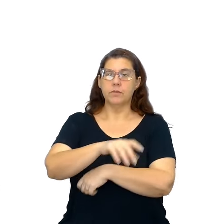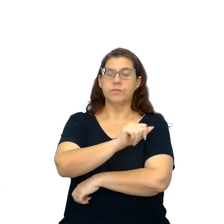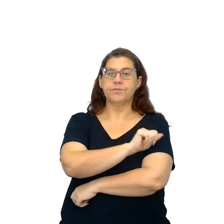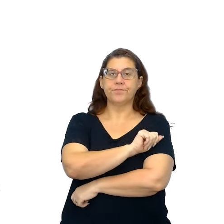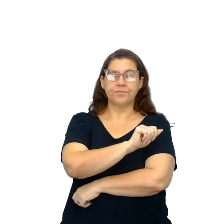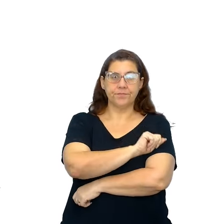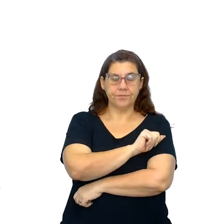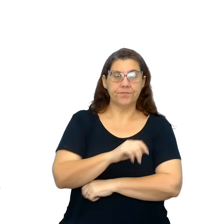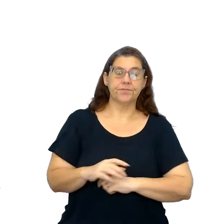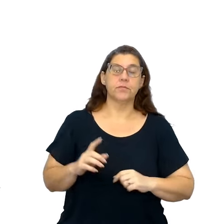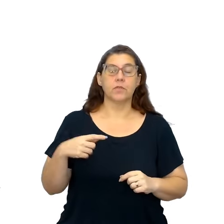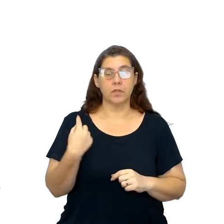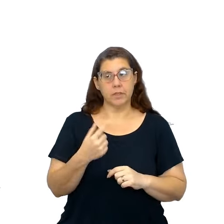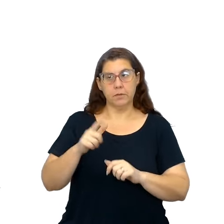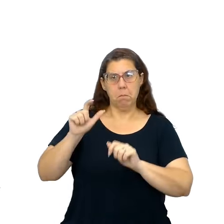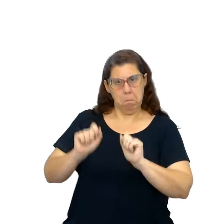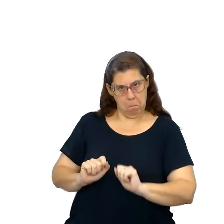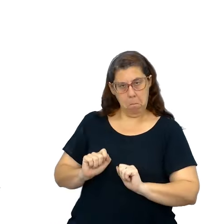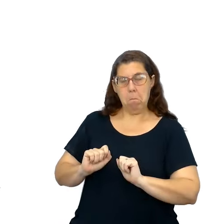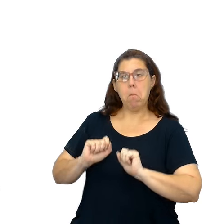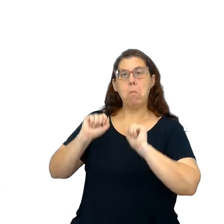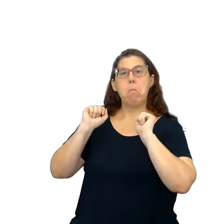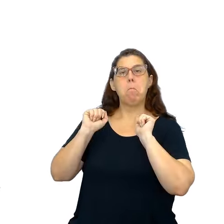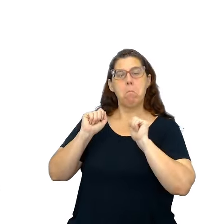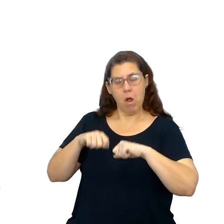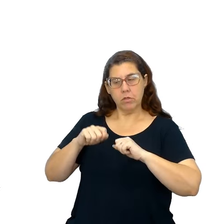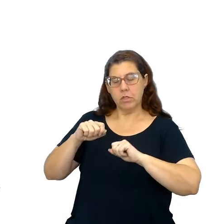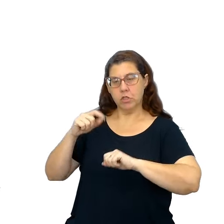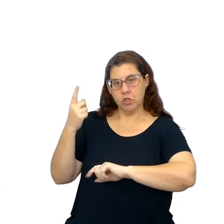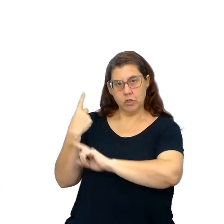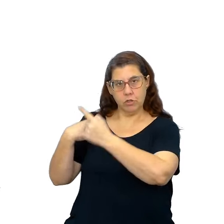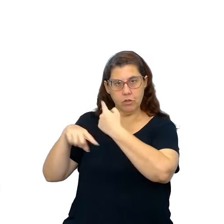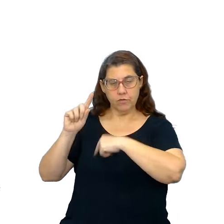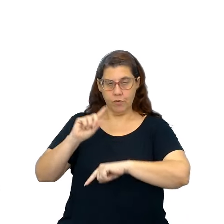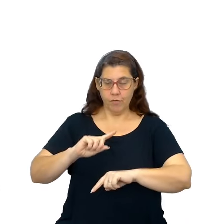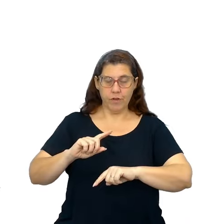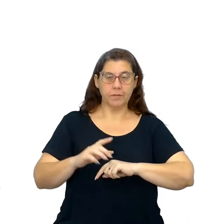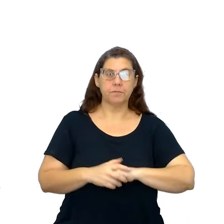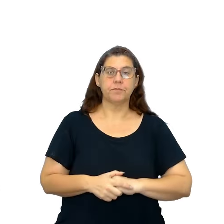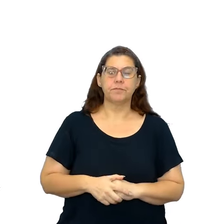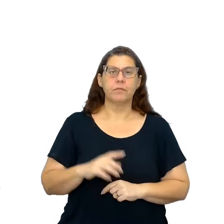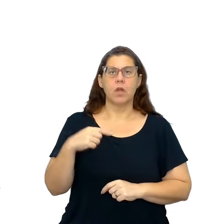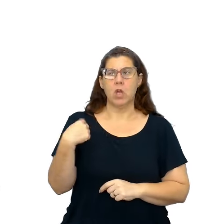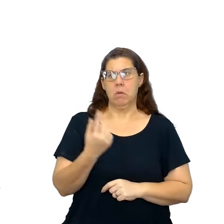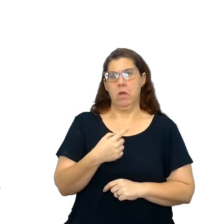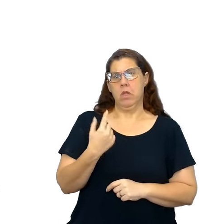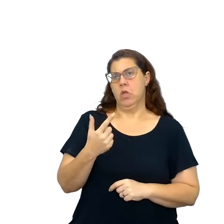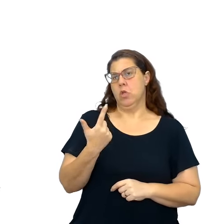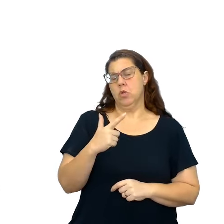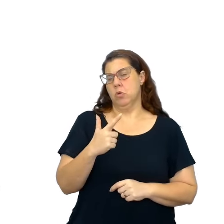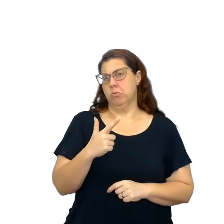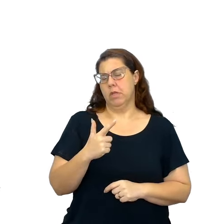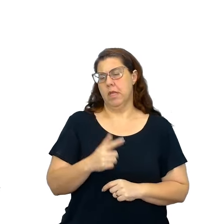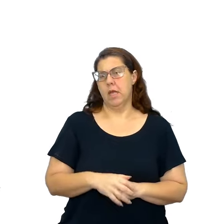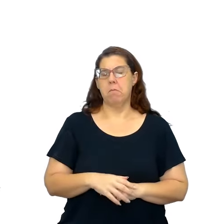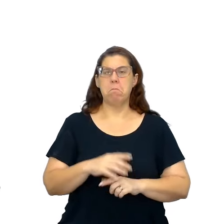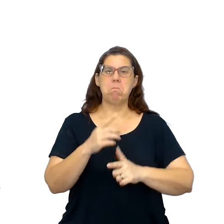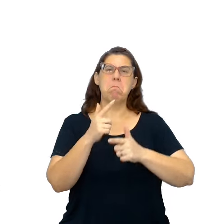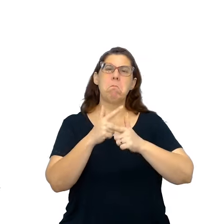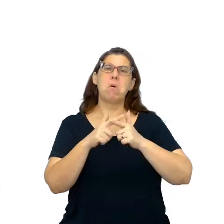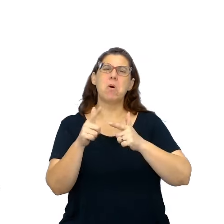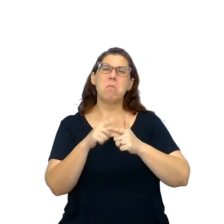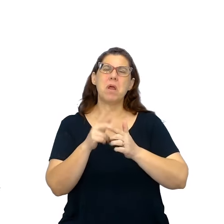estudantes para que eles possam desenvolver suas atividades, né? Para que nós não tenhamos mais aquela situação que a